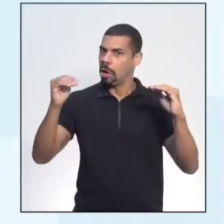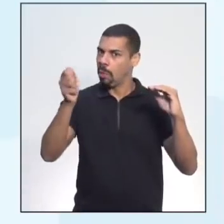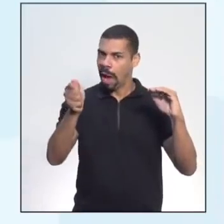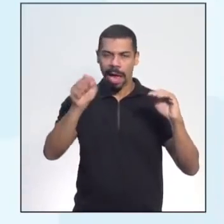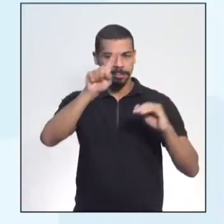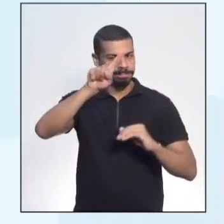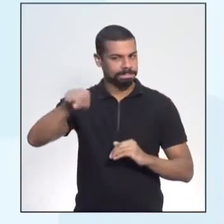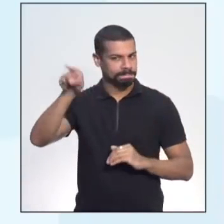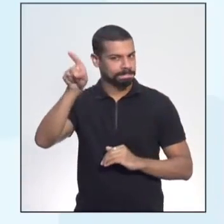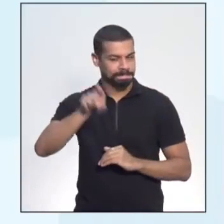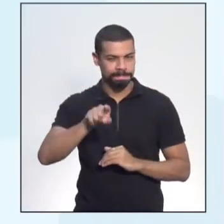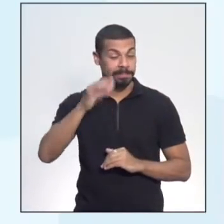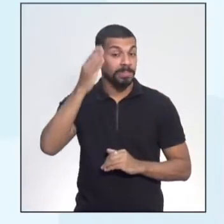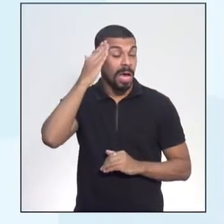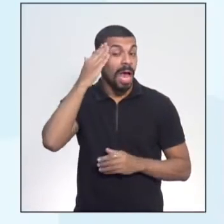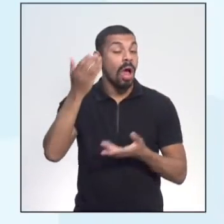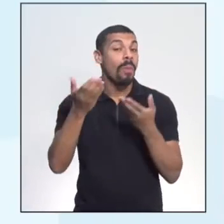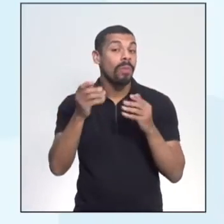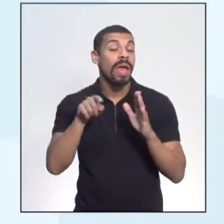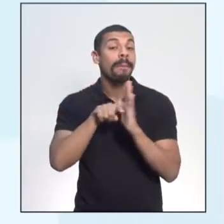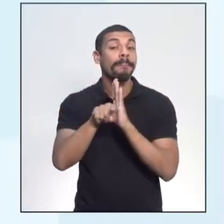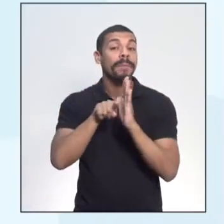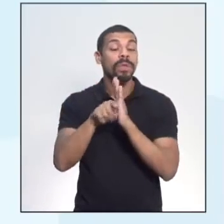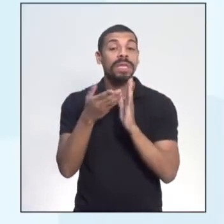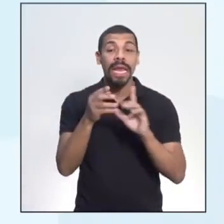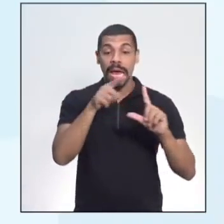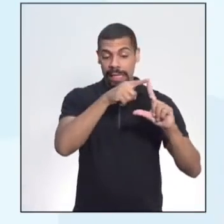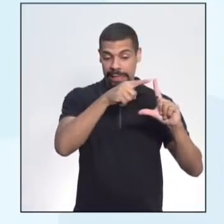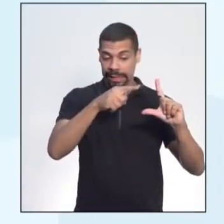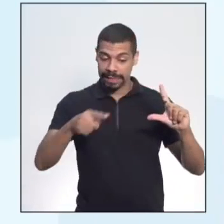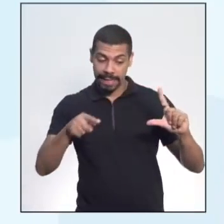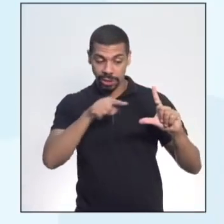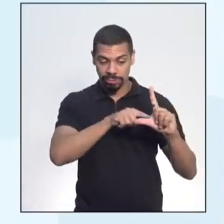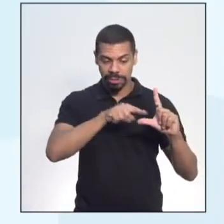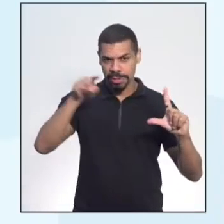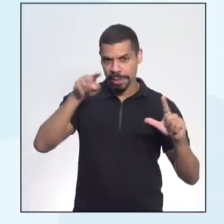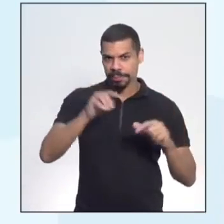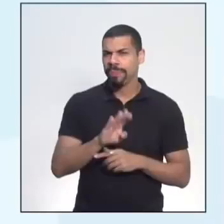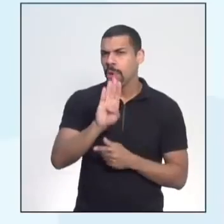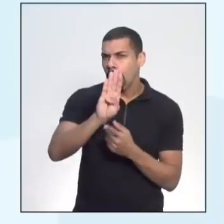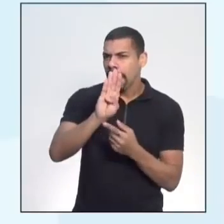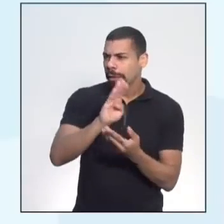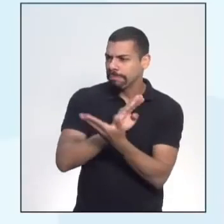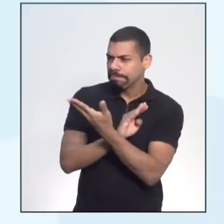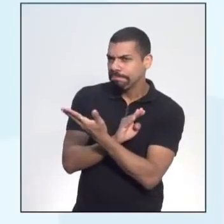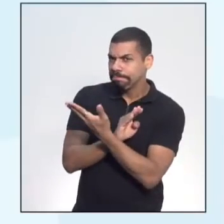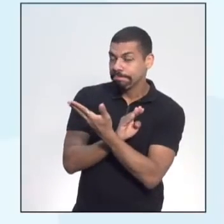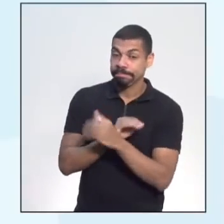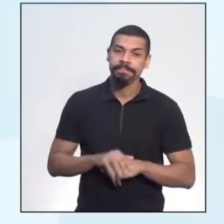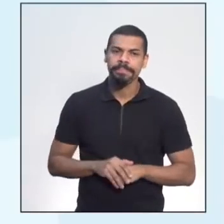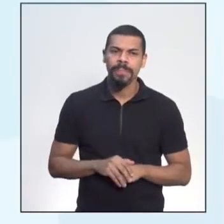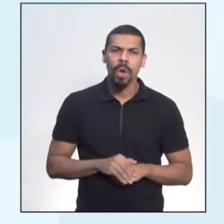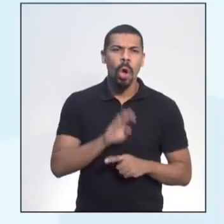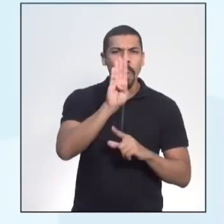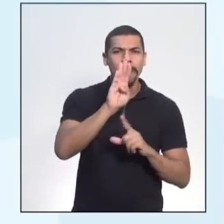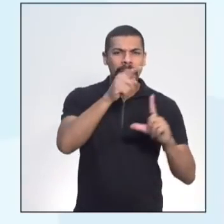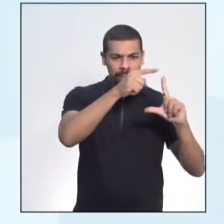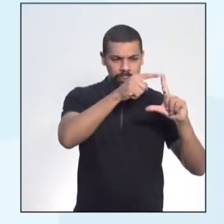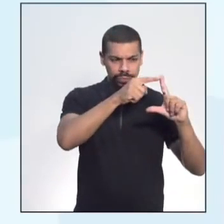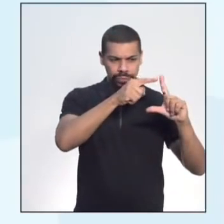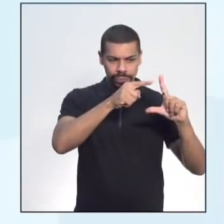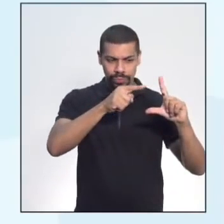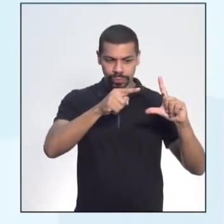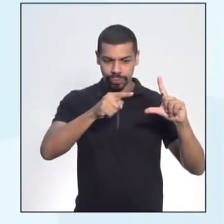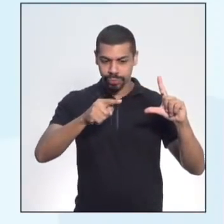porque lembra, a gente queria o decrescente e o crescente. Agora, olha o gráfico B. O gráfico B, ele está descendo. Se ele